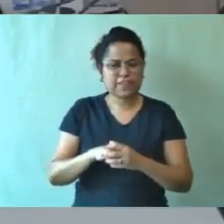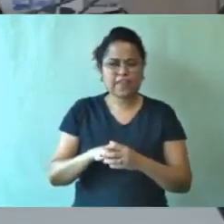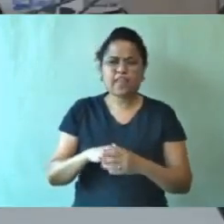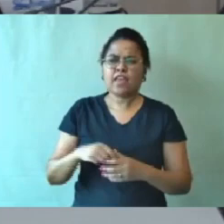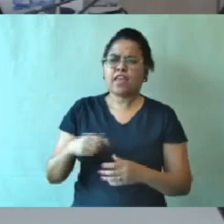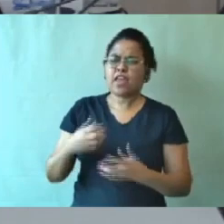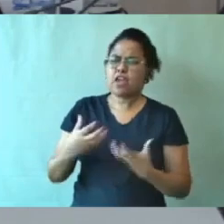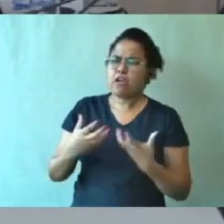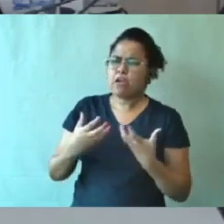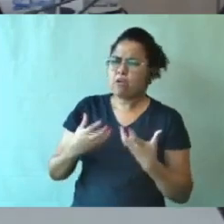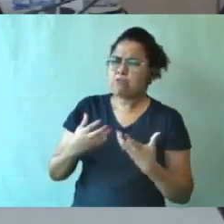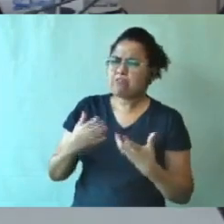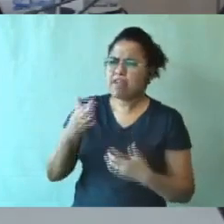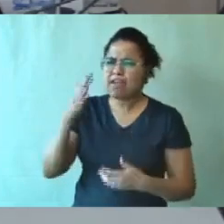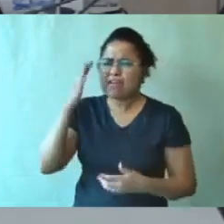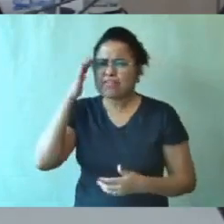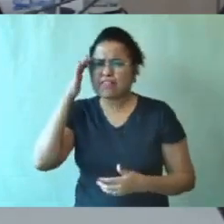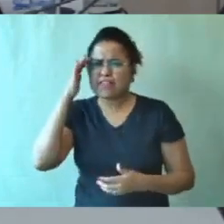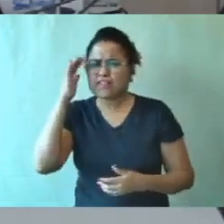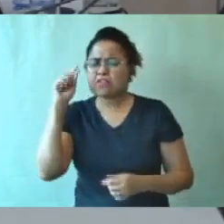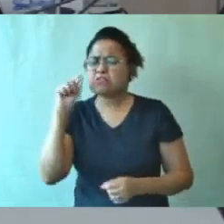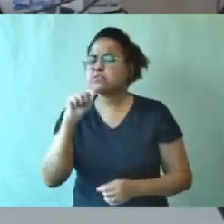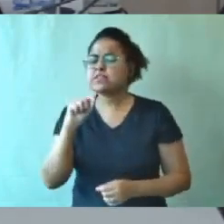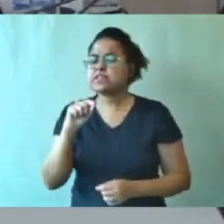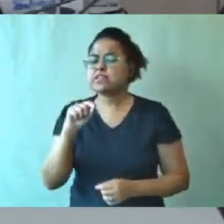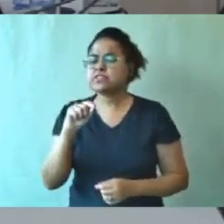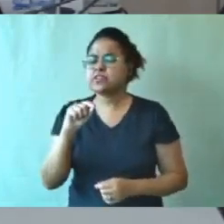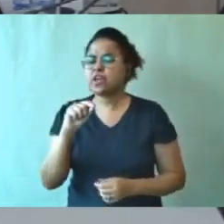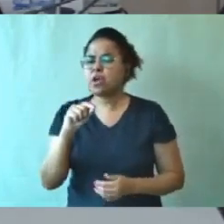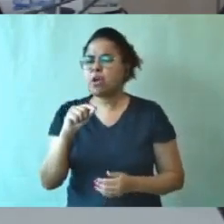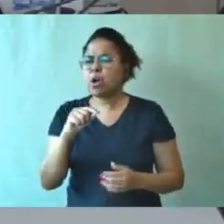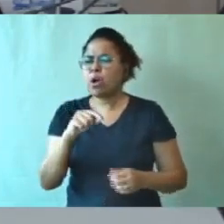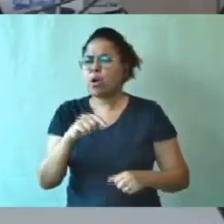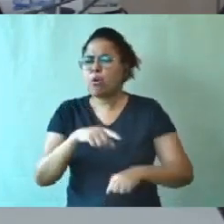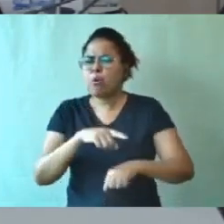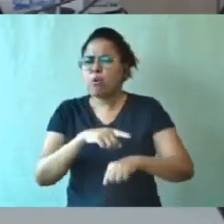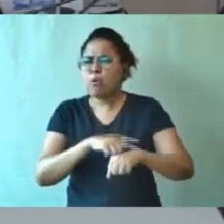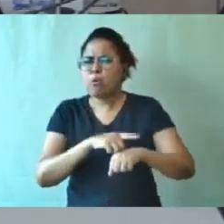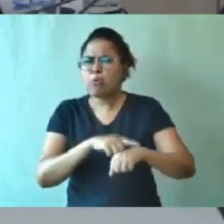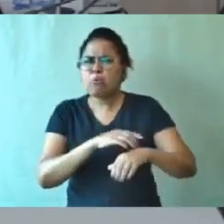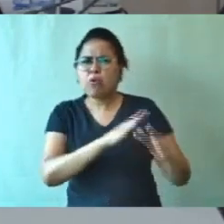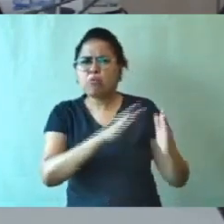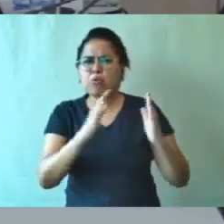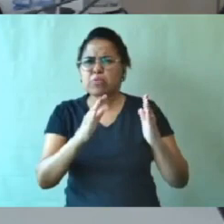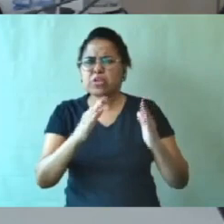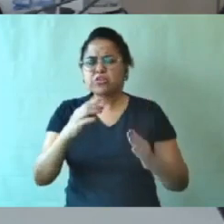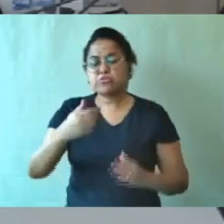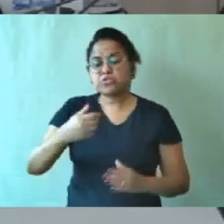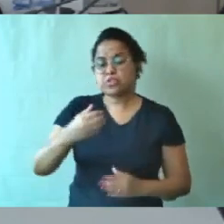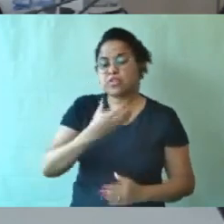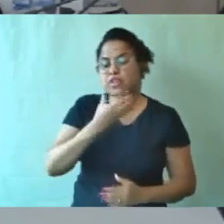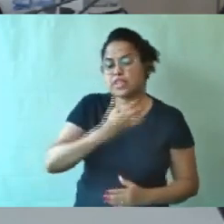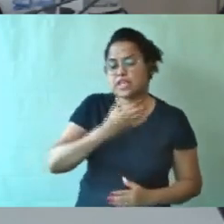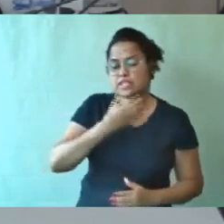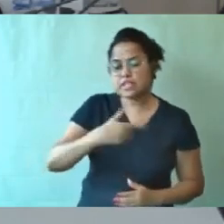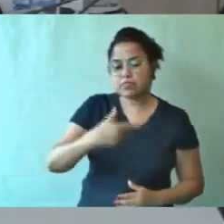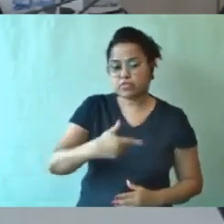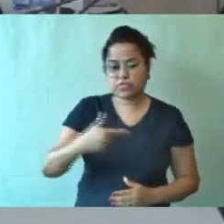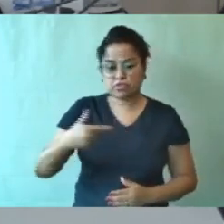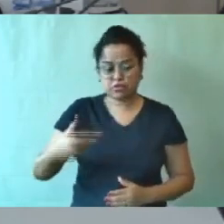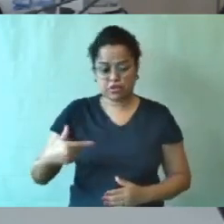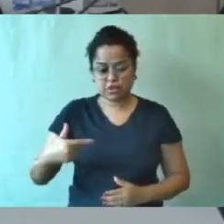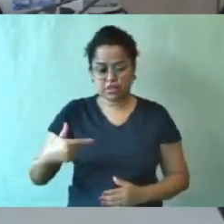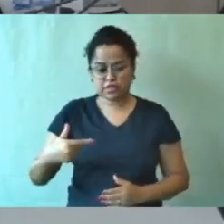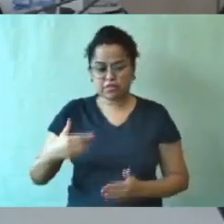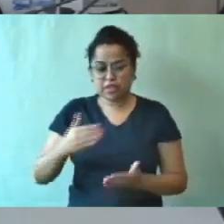eu quero entender o seguinte: em qual momento dessa trajetória de dezembro de 22 adiante que